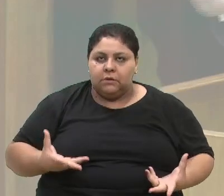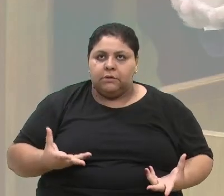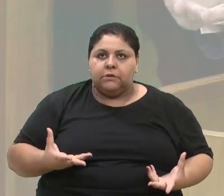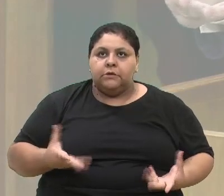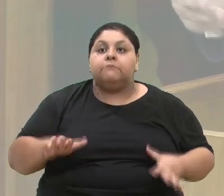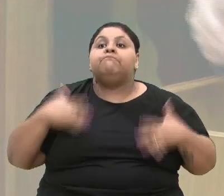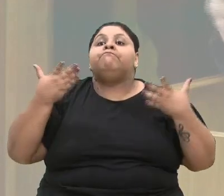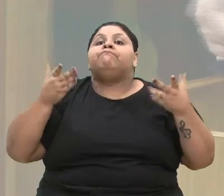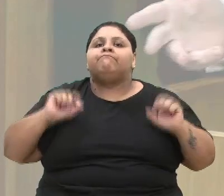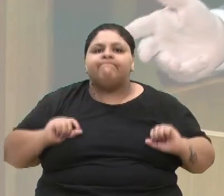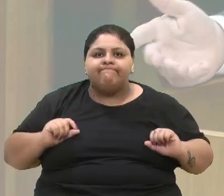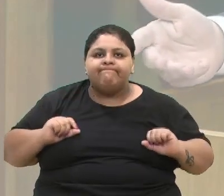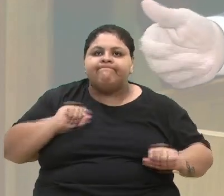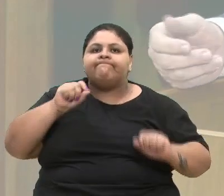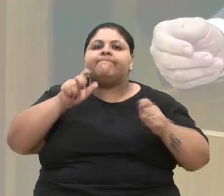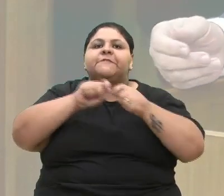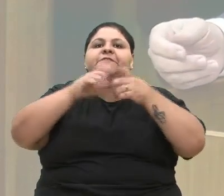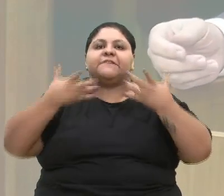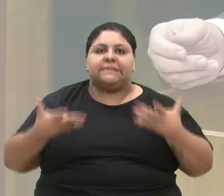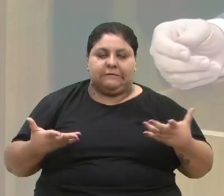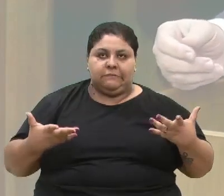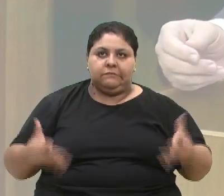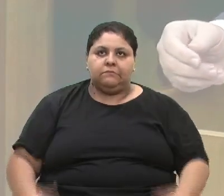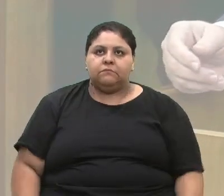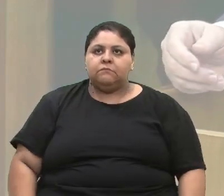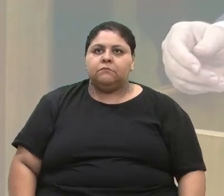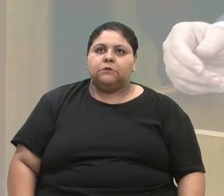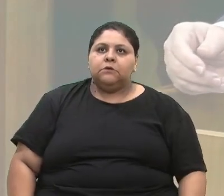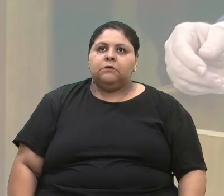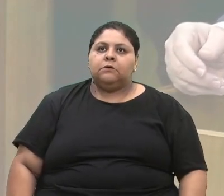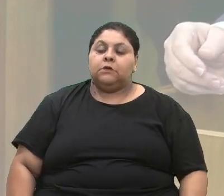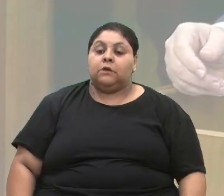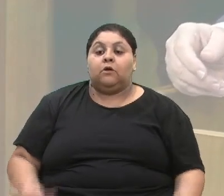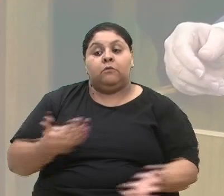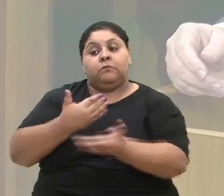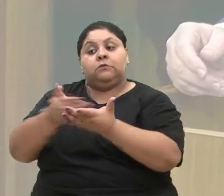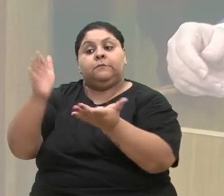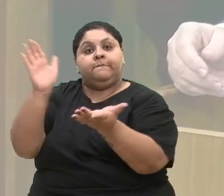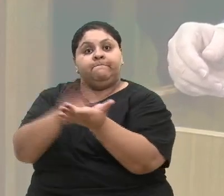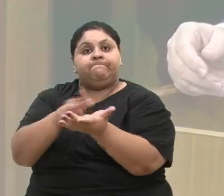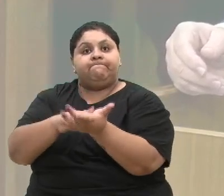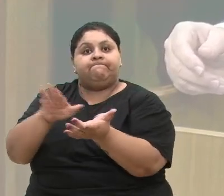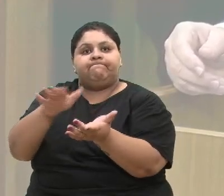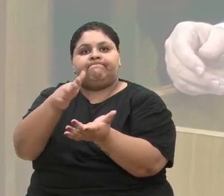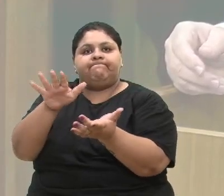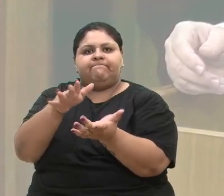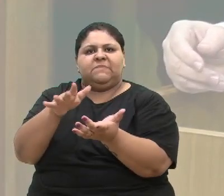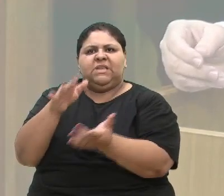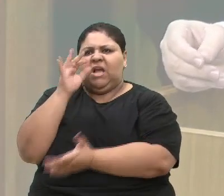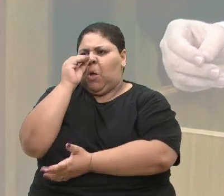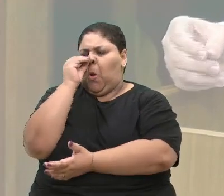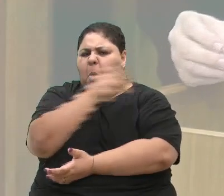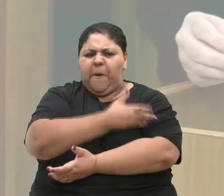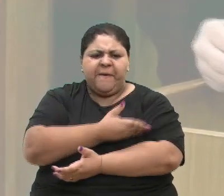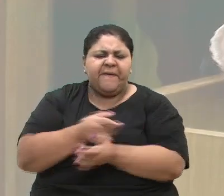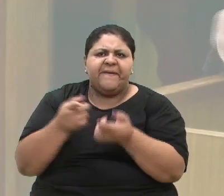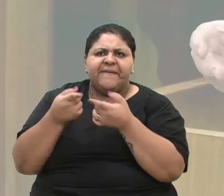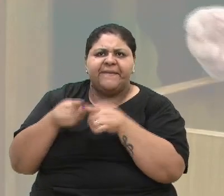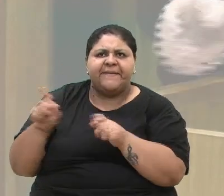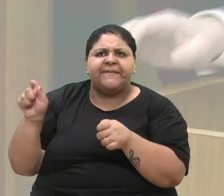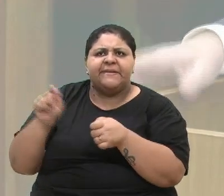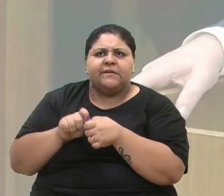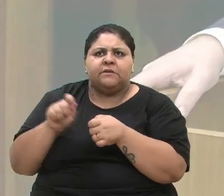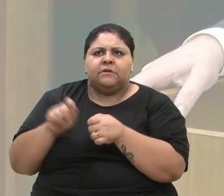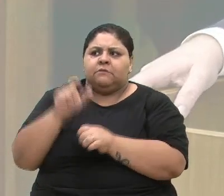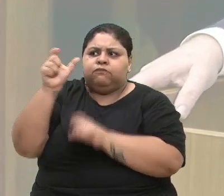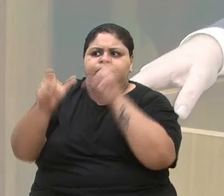E daí? O que vamos fazer? E aí vinham as propostas, às vezes umas coisas horríveis, mas assim você faz com que